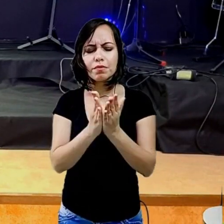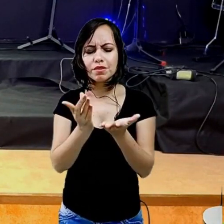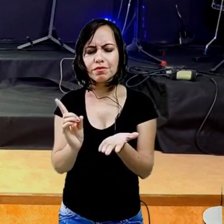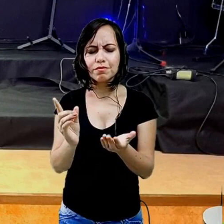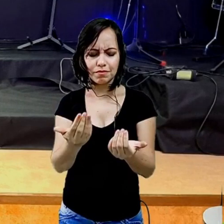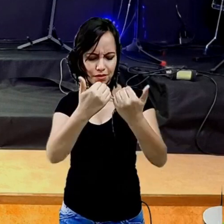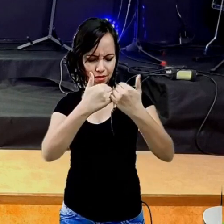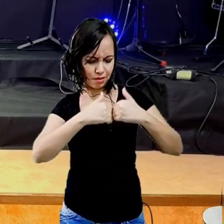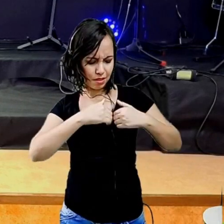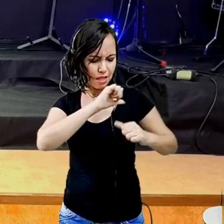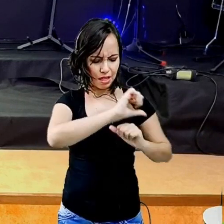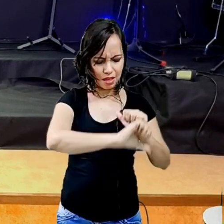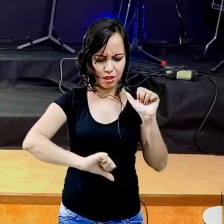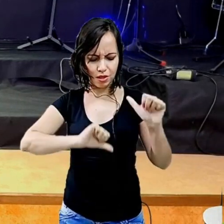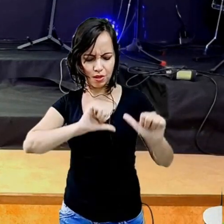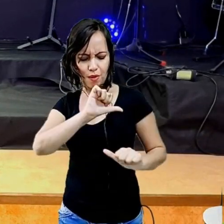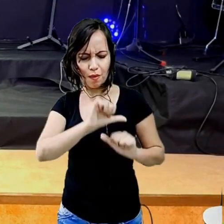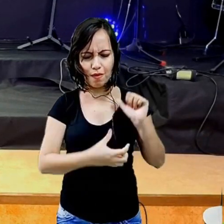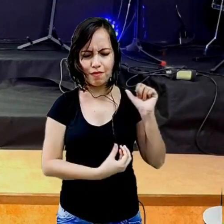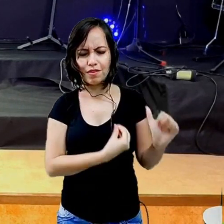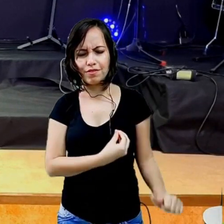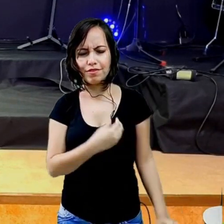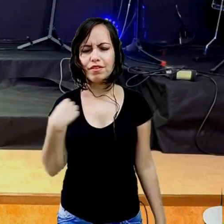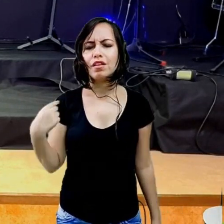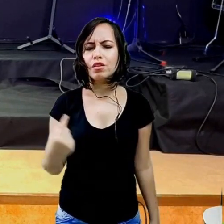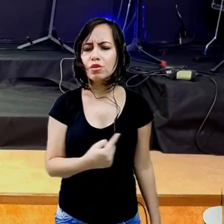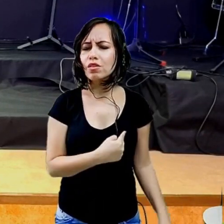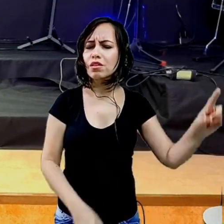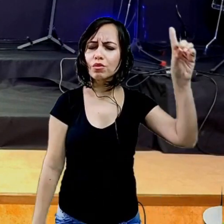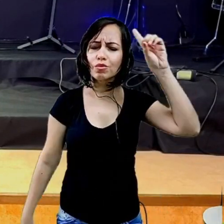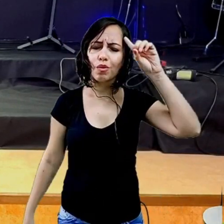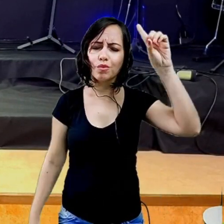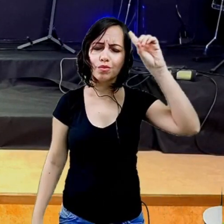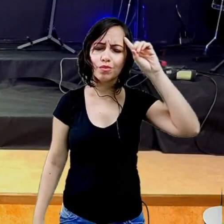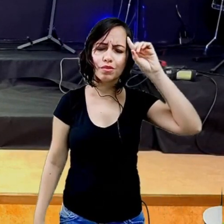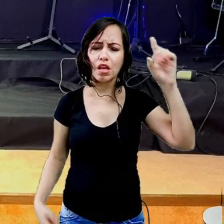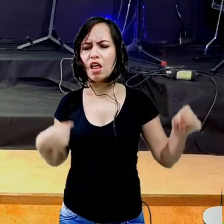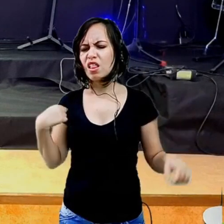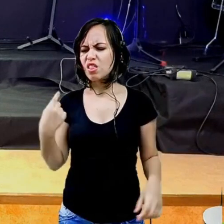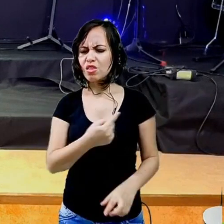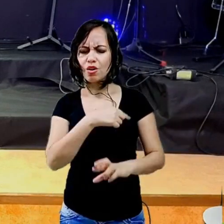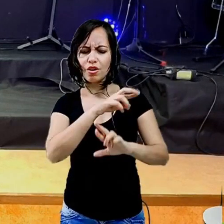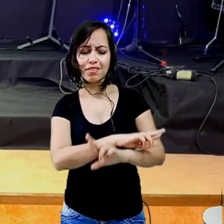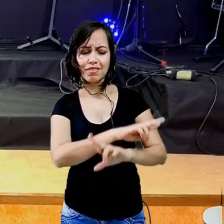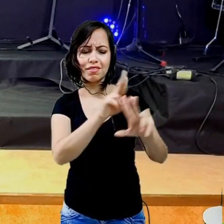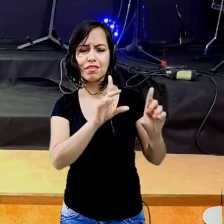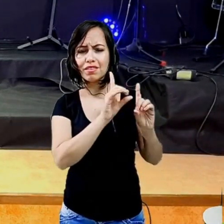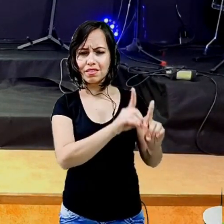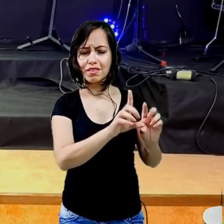renova a cada dia em nossas vidas. Nós não somos diferentes dos